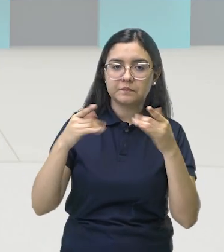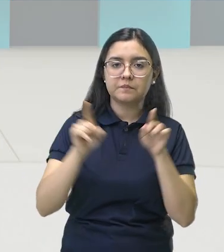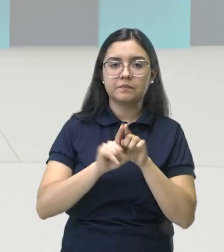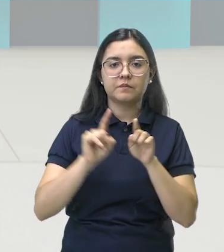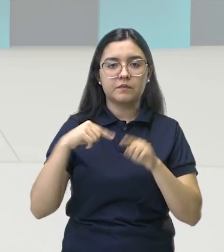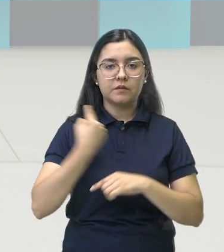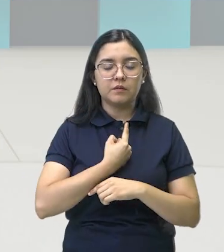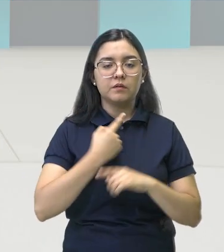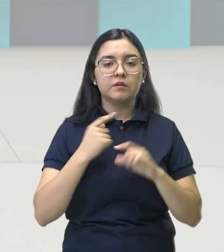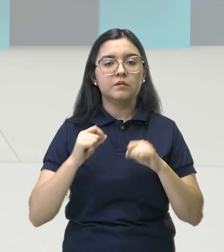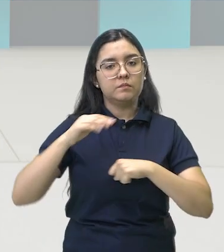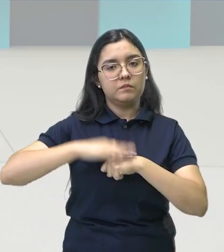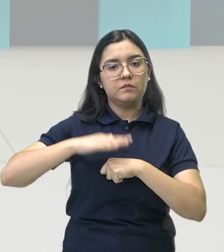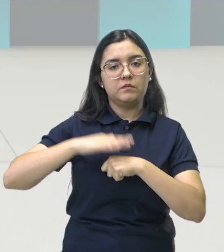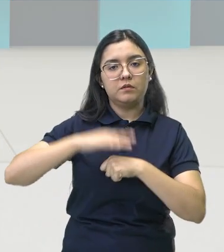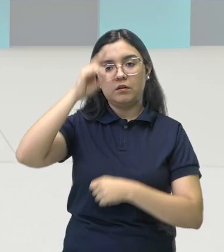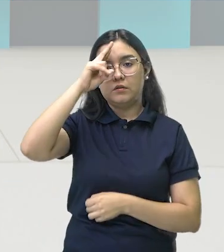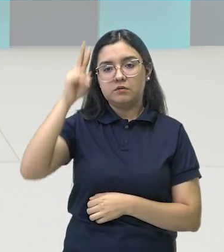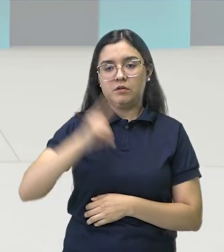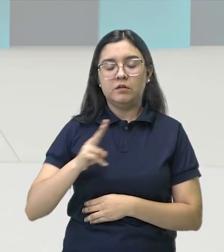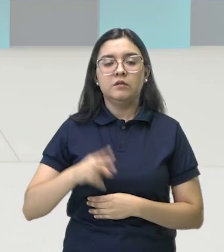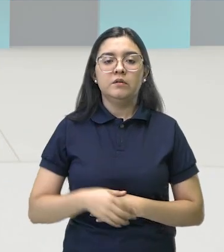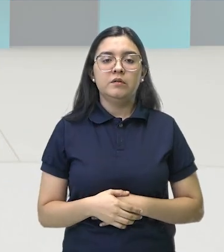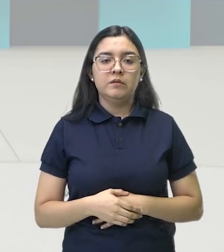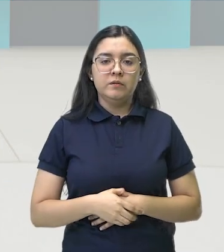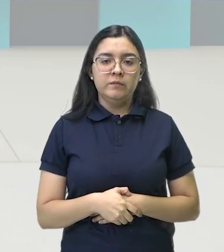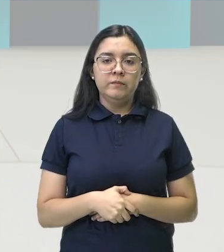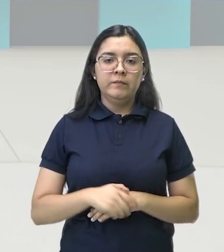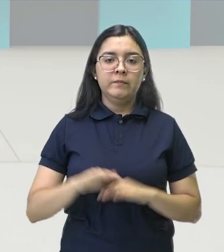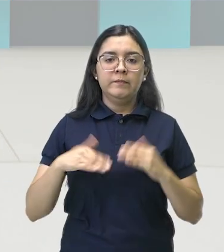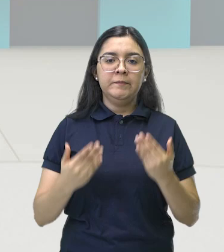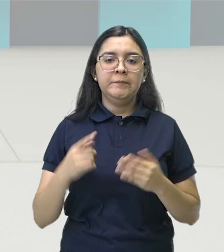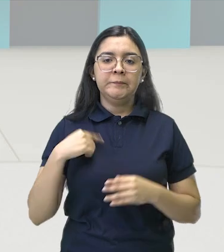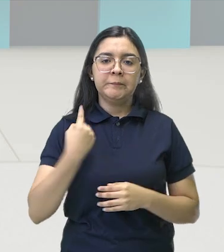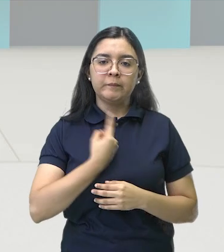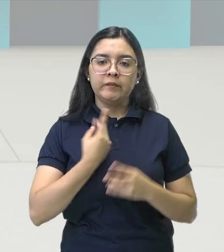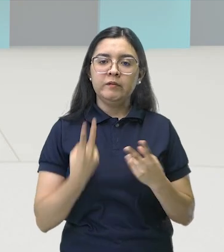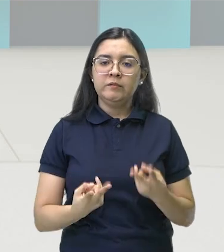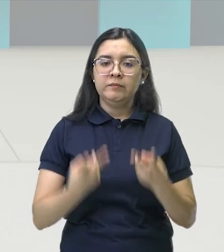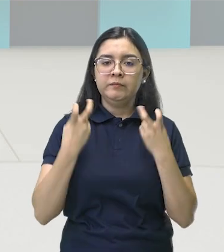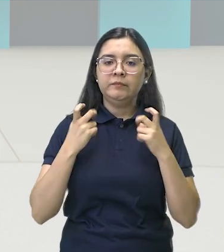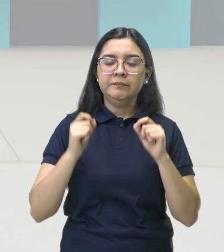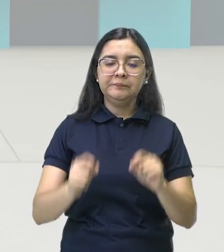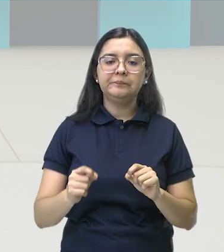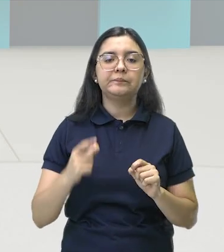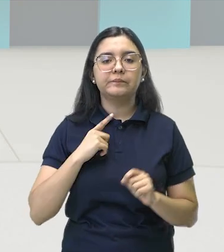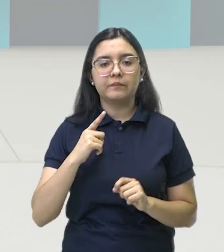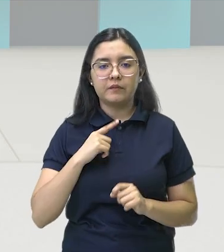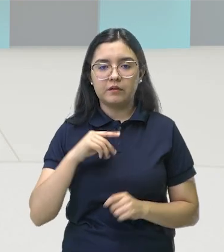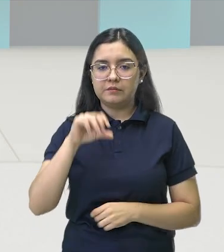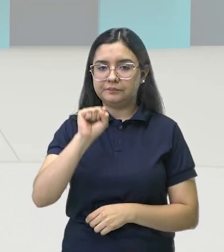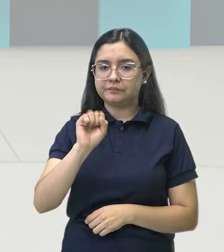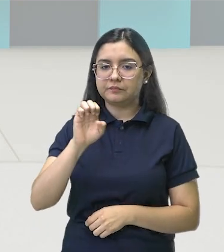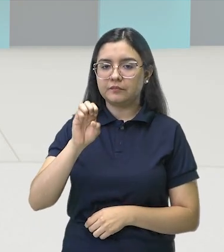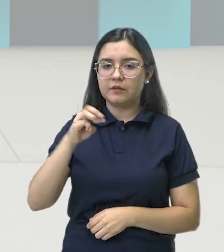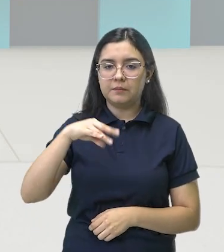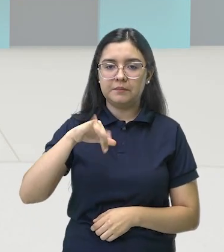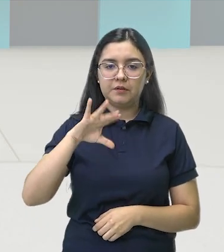nós a nossa história. Então, a gente consegue perceber que a semiótica, ela aborda